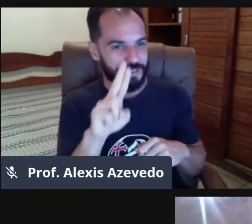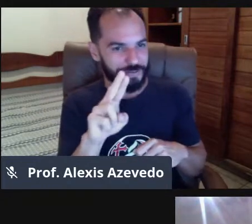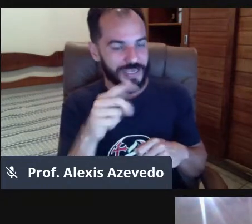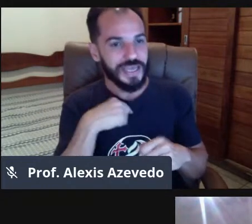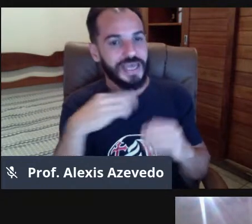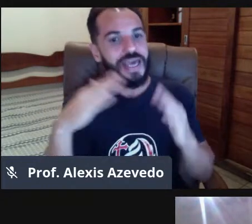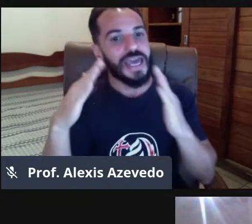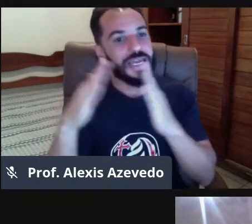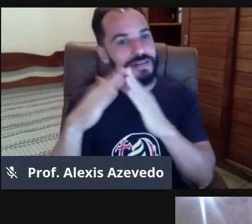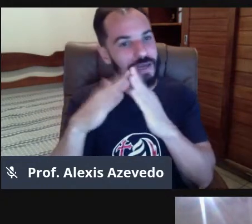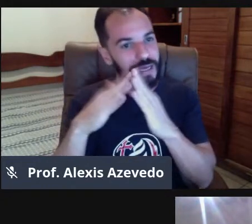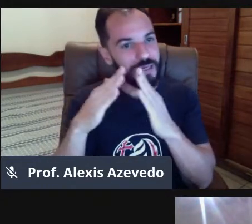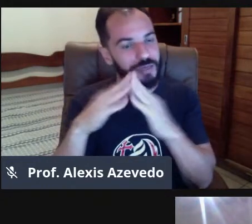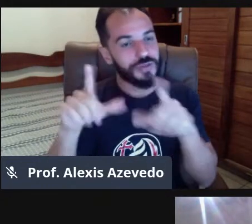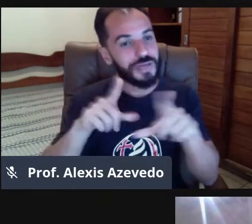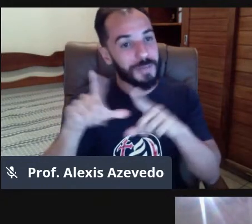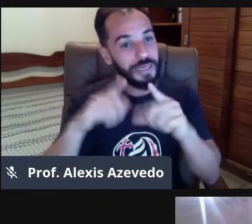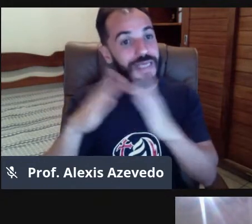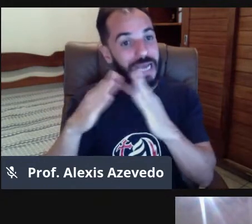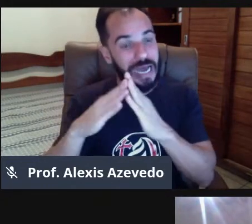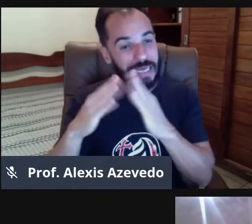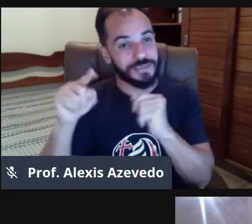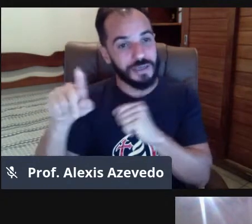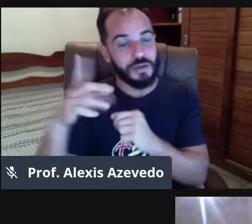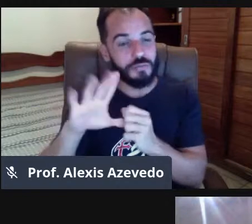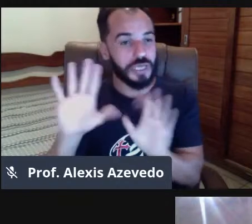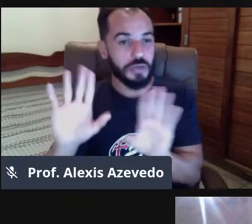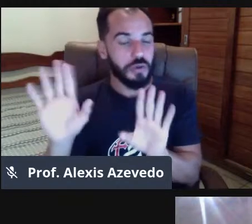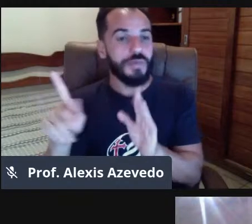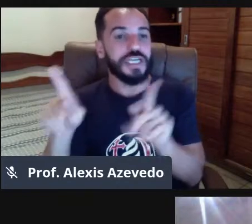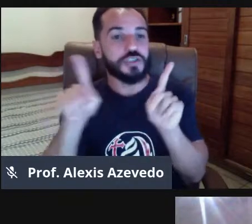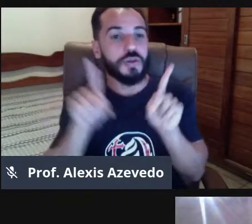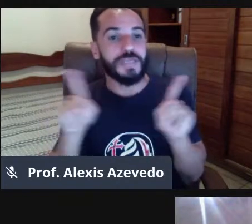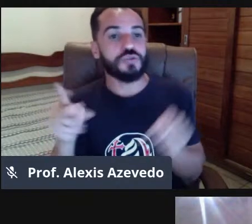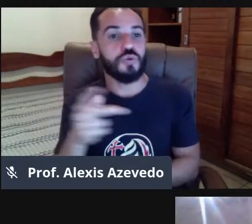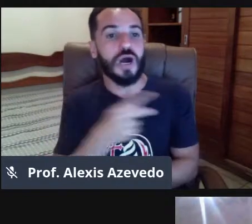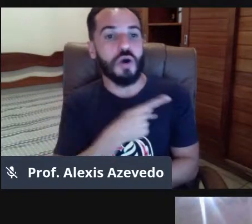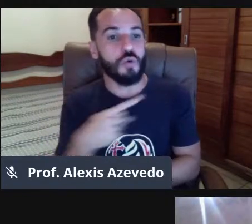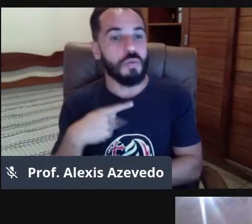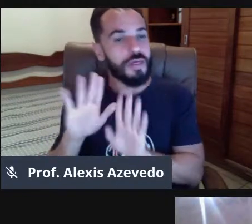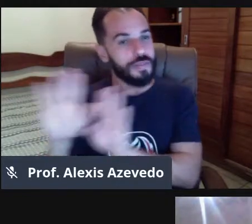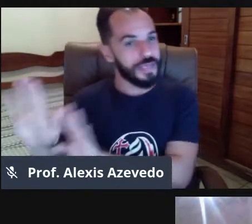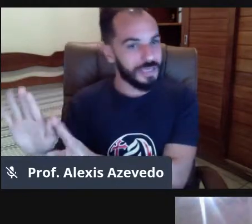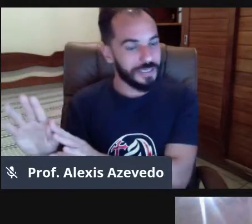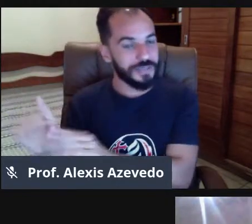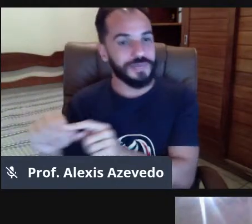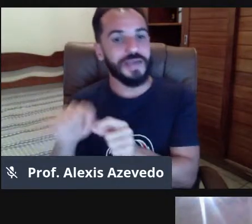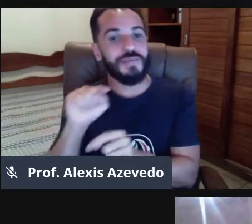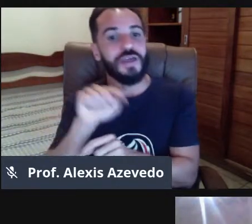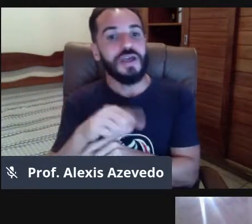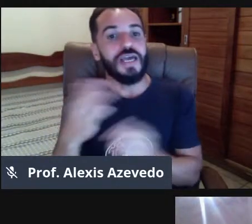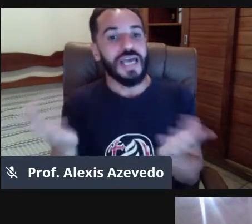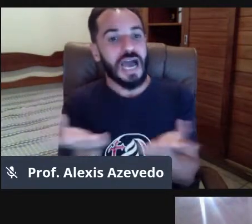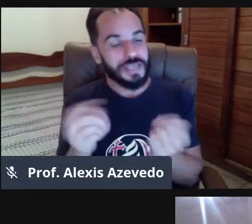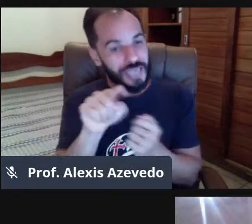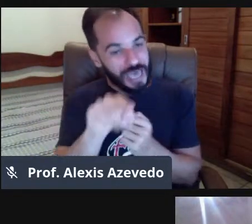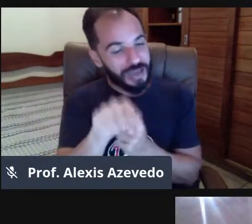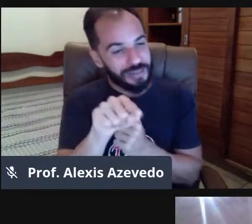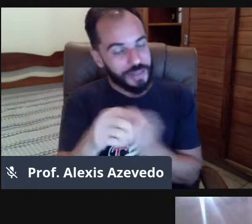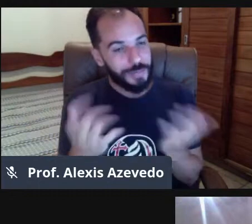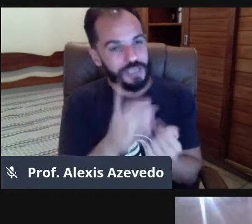tem restrições de ir à escola. E eu, que estava lá de frente, imprimindo